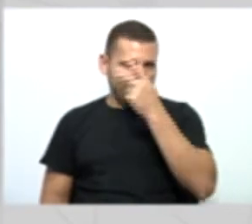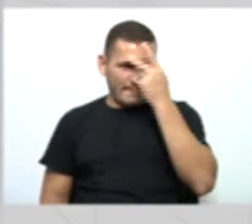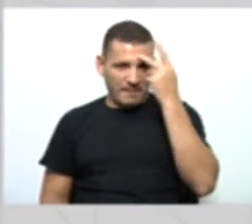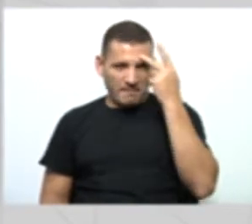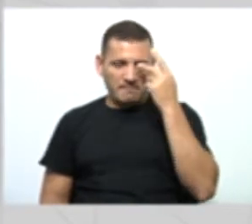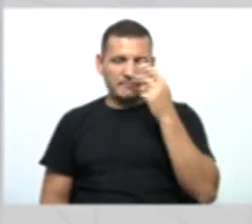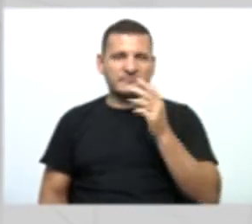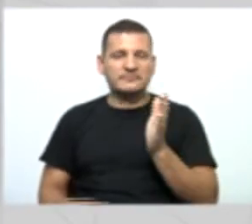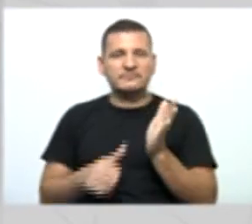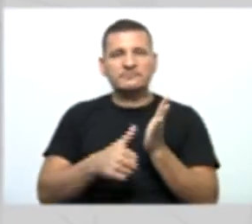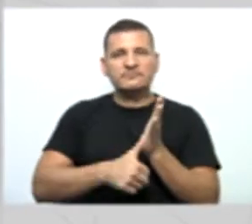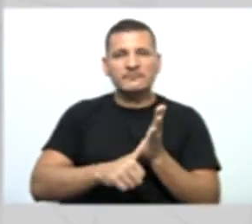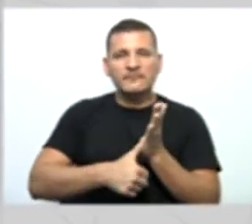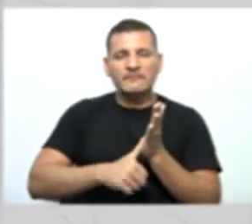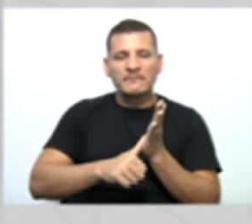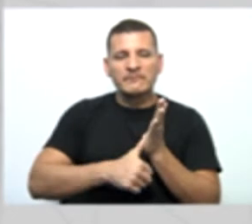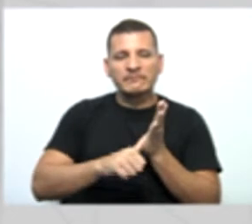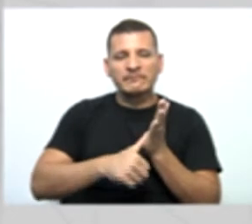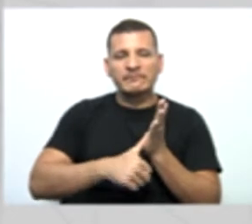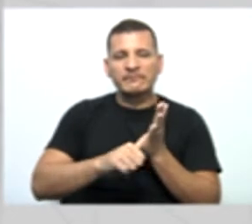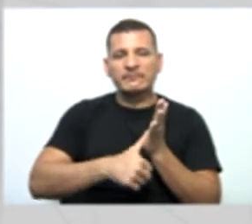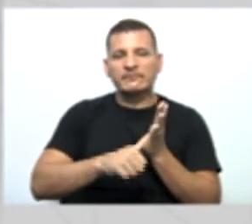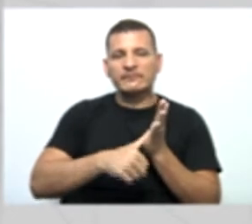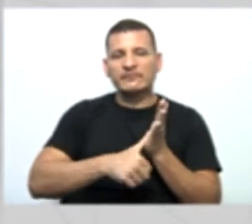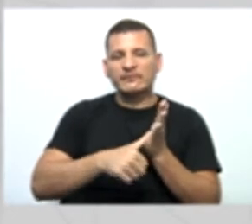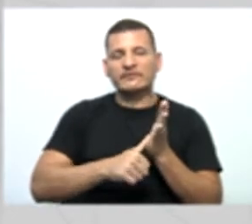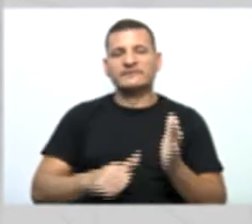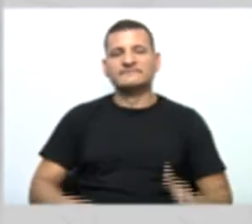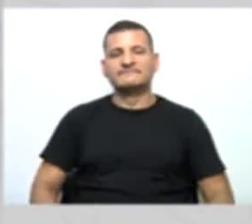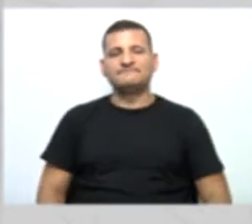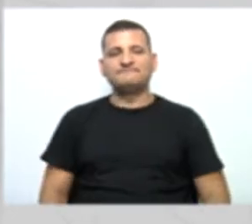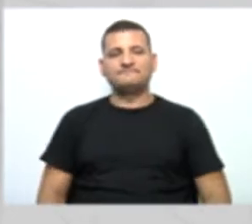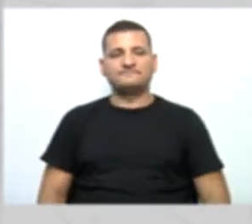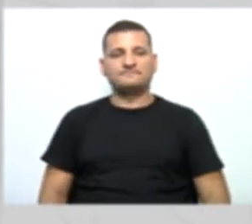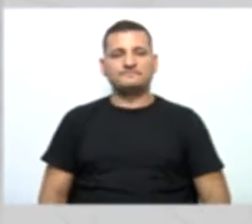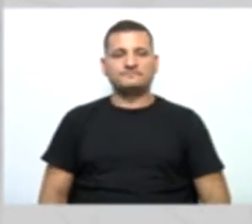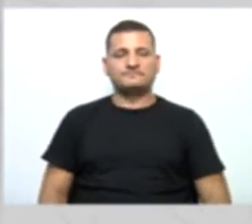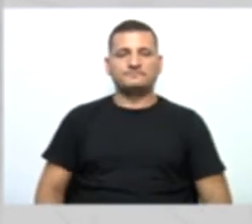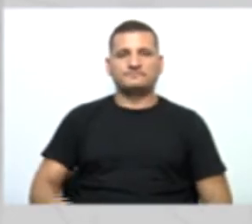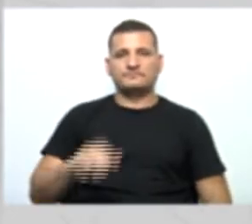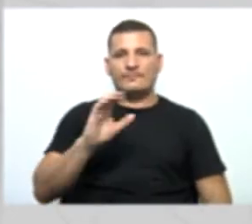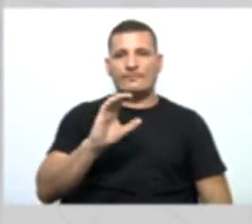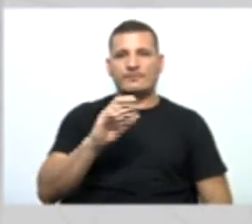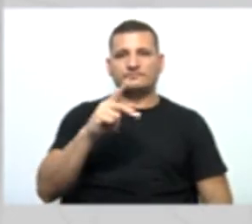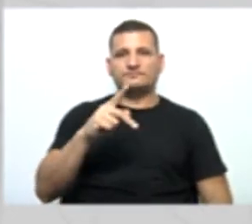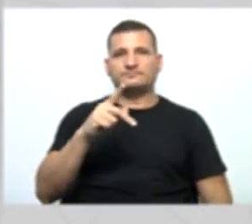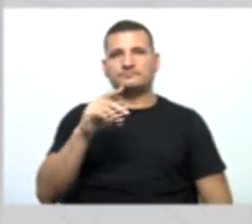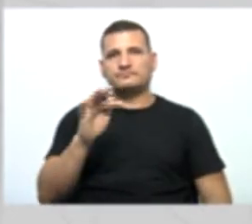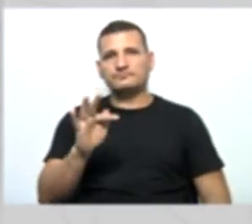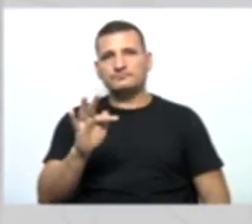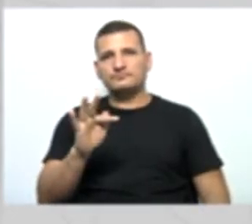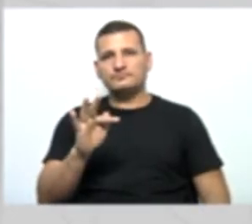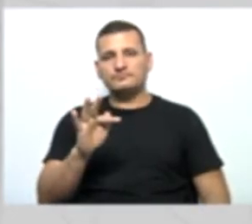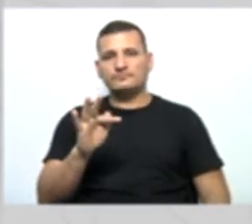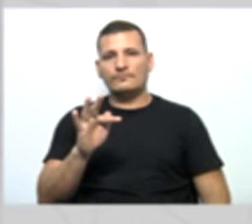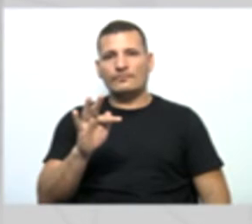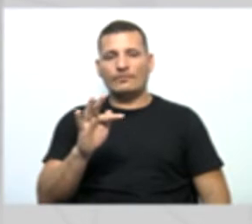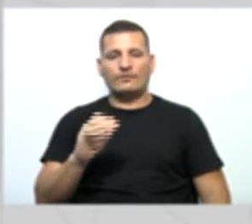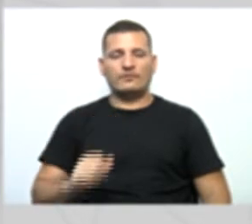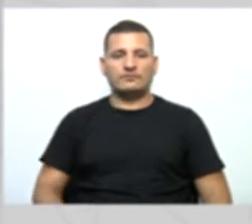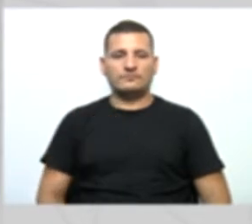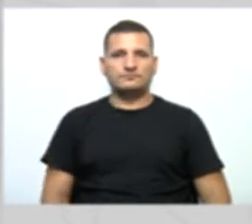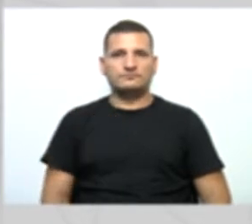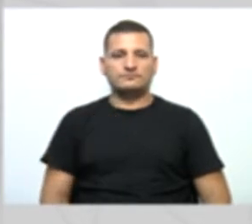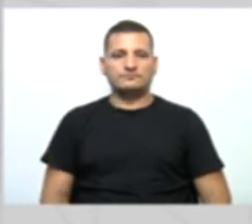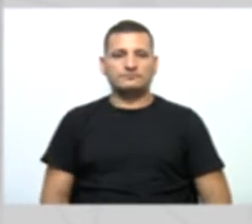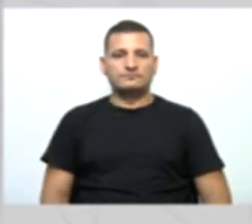RG, uma identidade, um CPF, pode possuir um CPF.